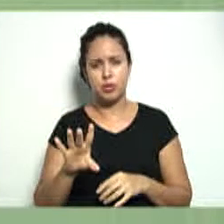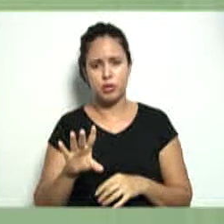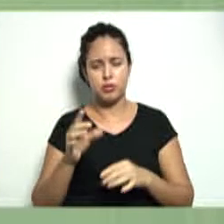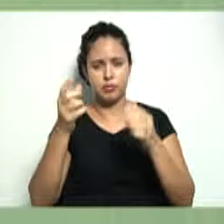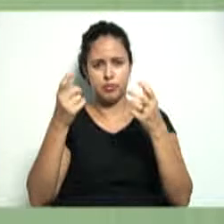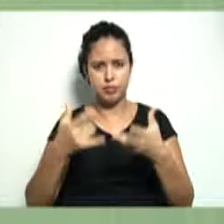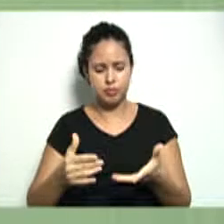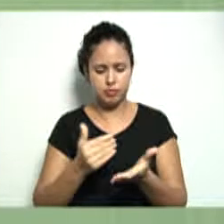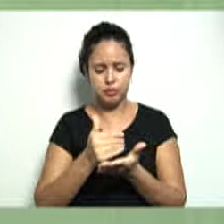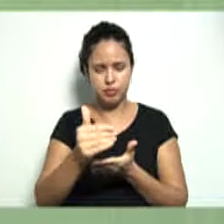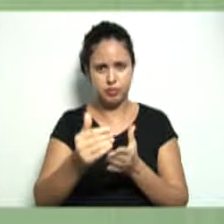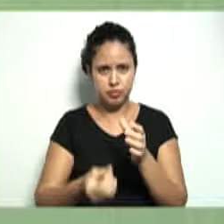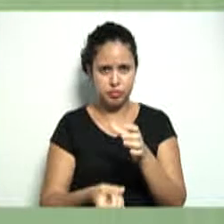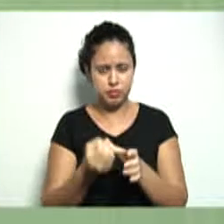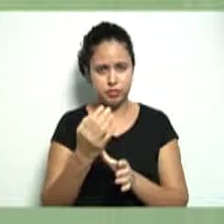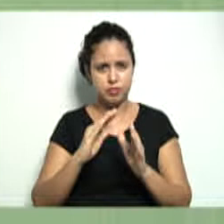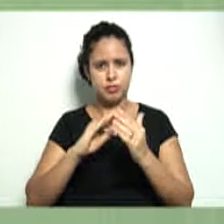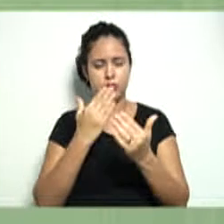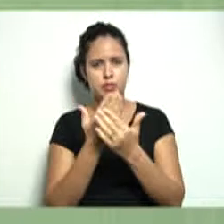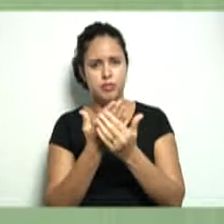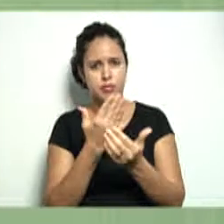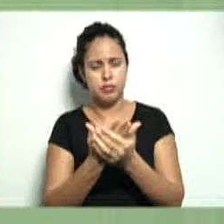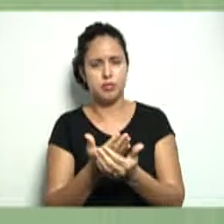do surgimento das escolas